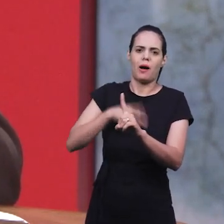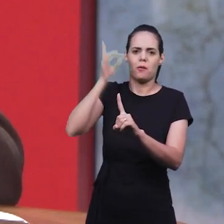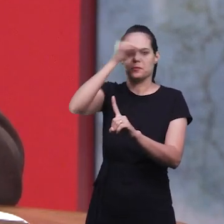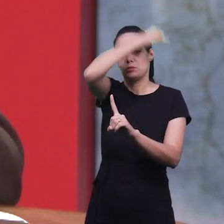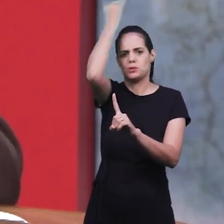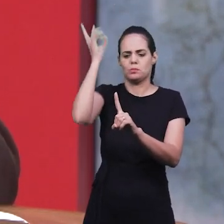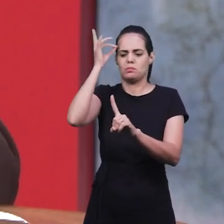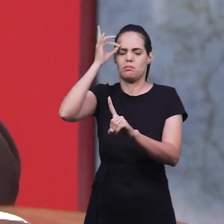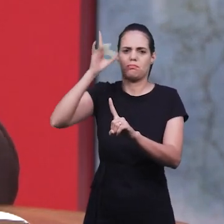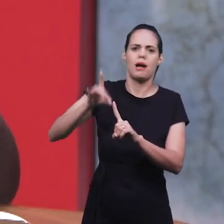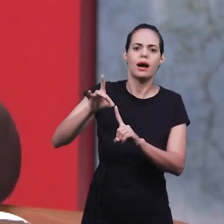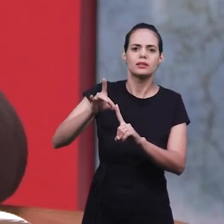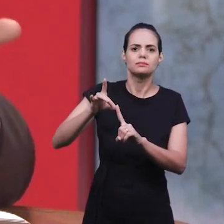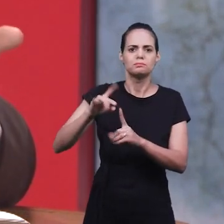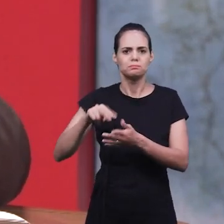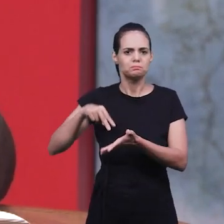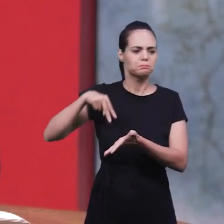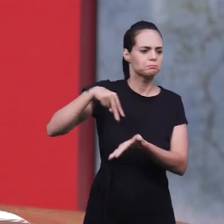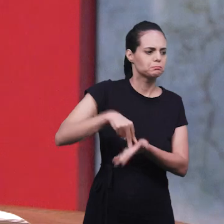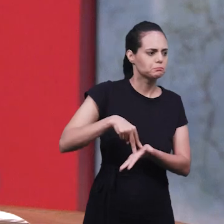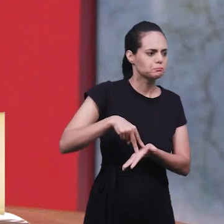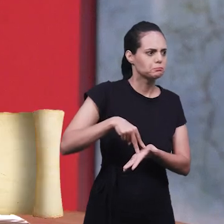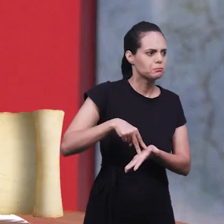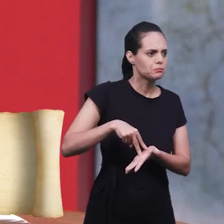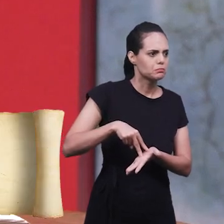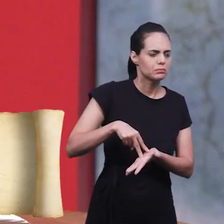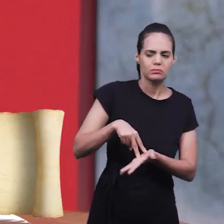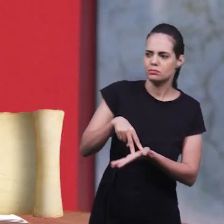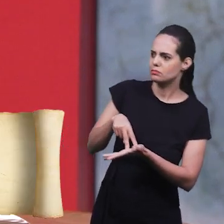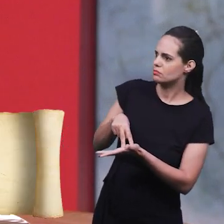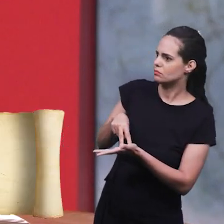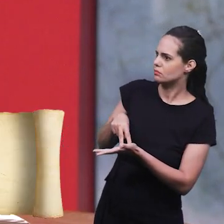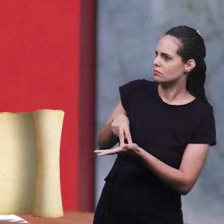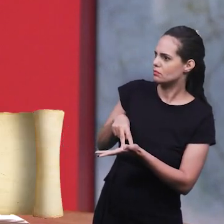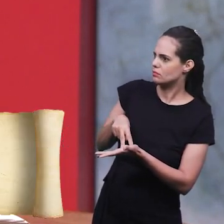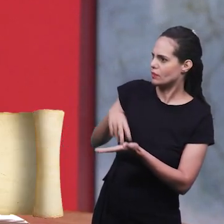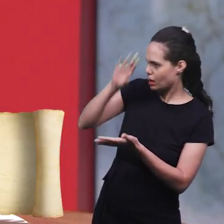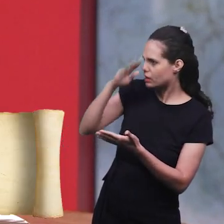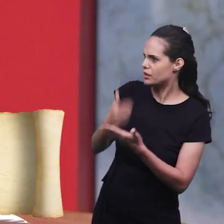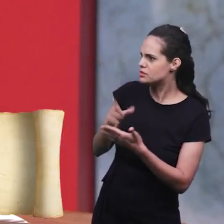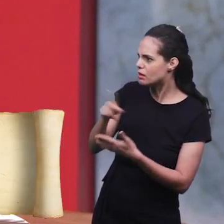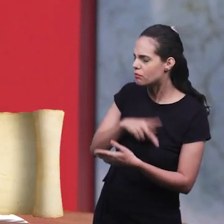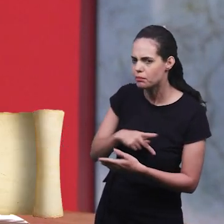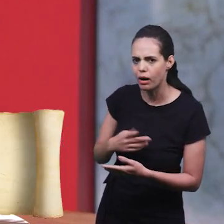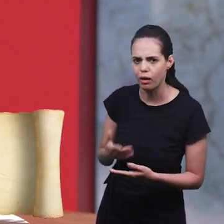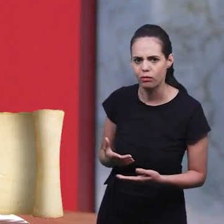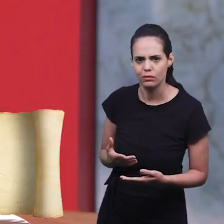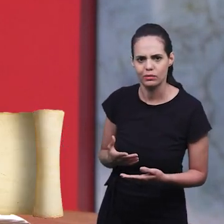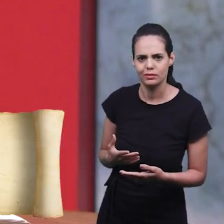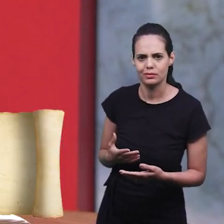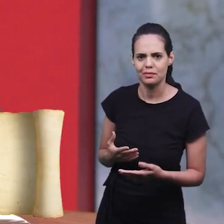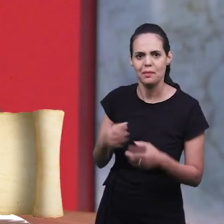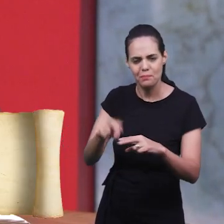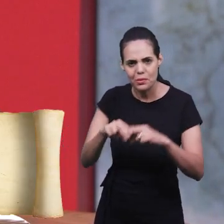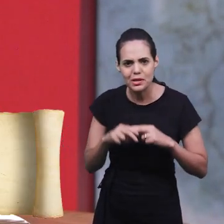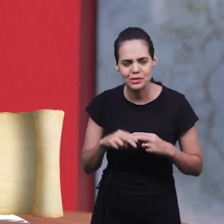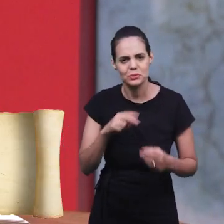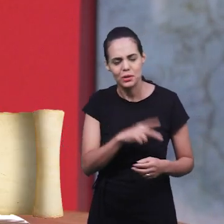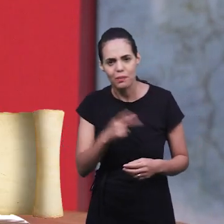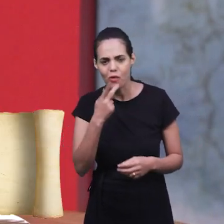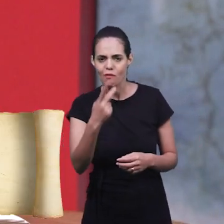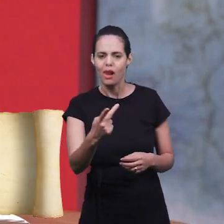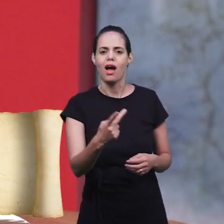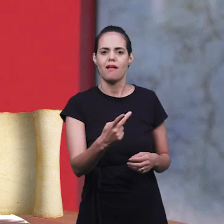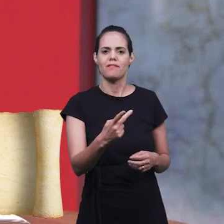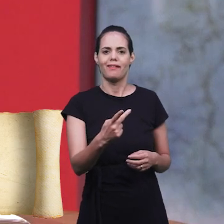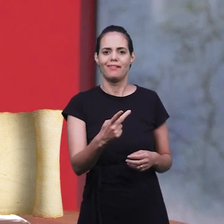Pedro, chega a corrigi-lo, não é? Uma admoestação, né, digamos assim. Mas Paulo diz que não aprendeu